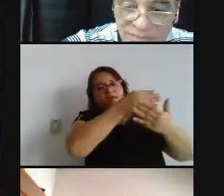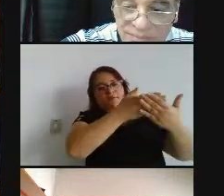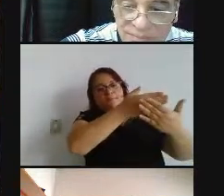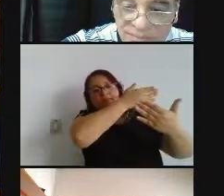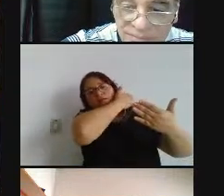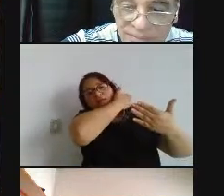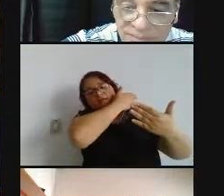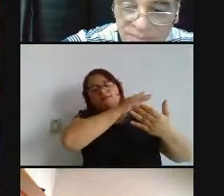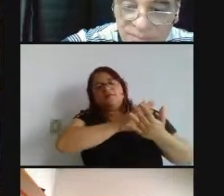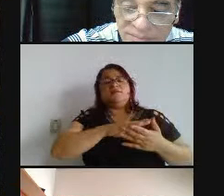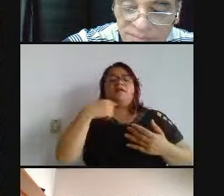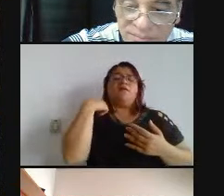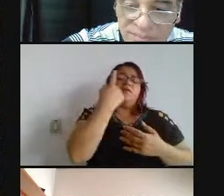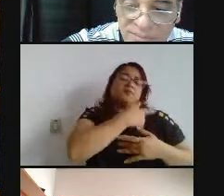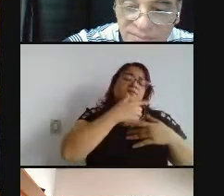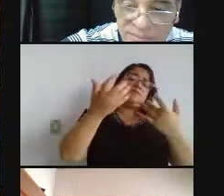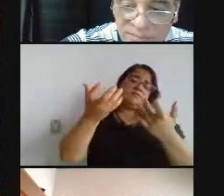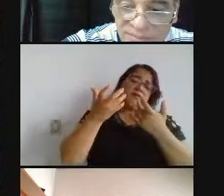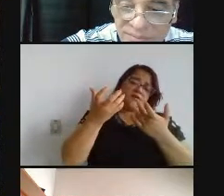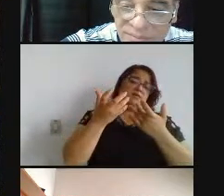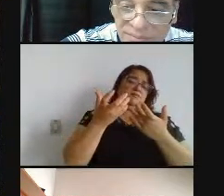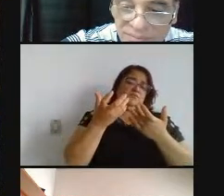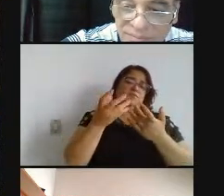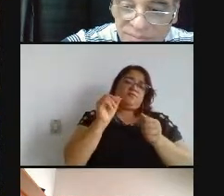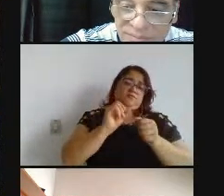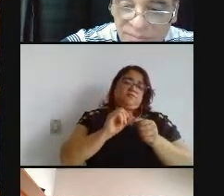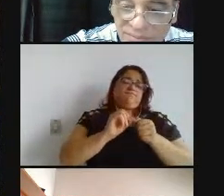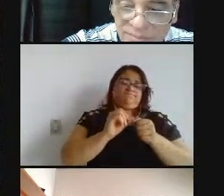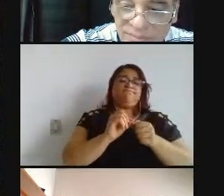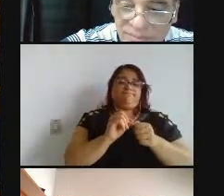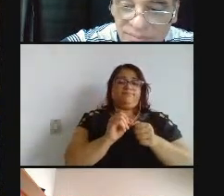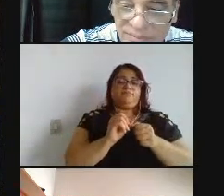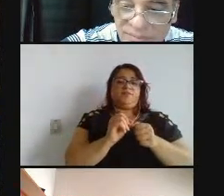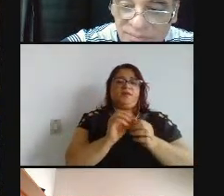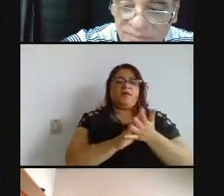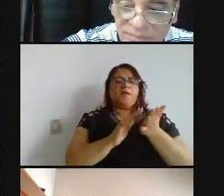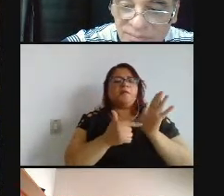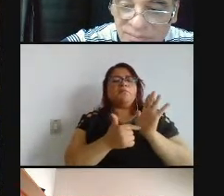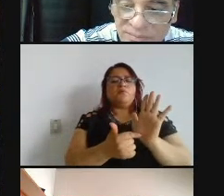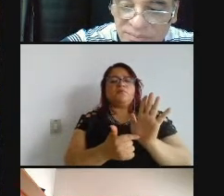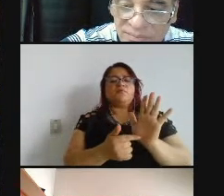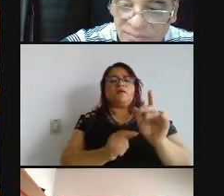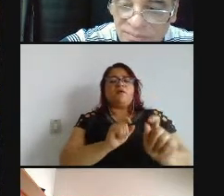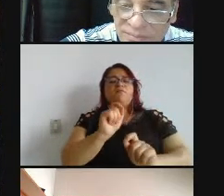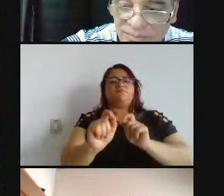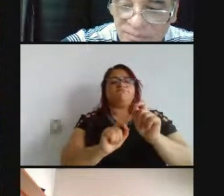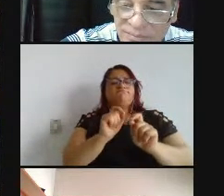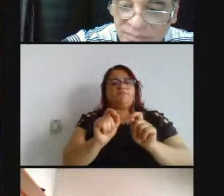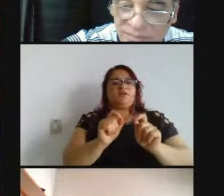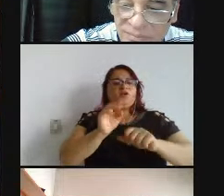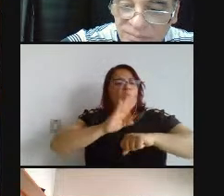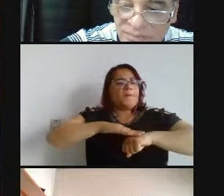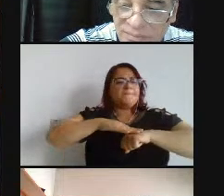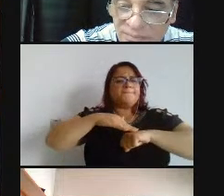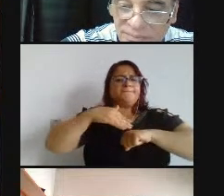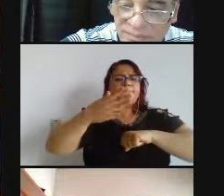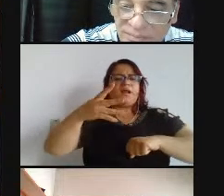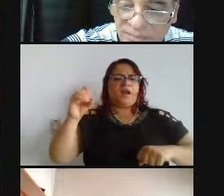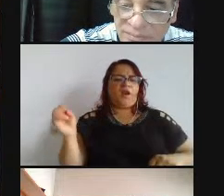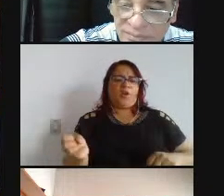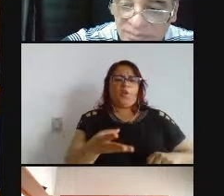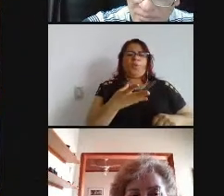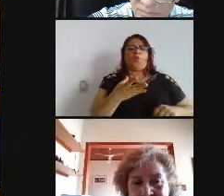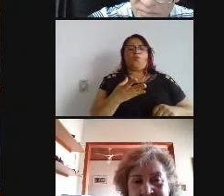tentando fazer. Estamos tentando trazer aqui o que de mais recente